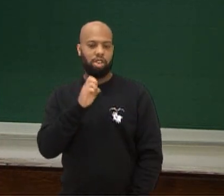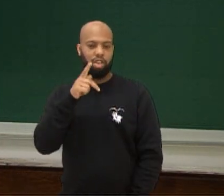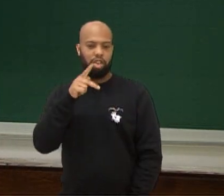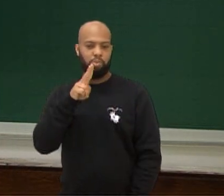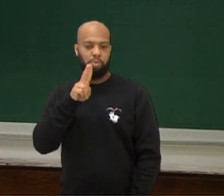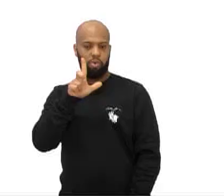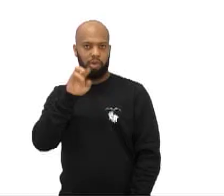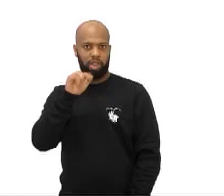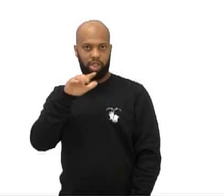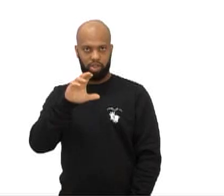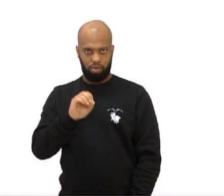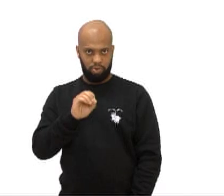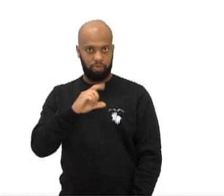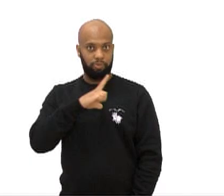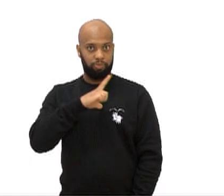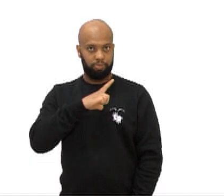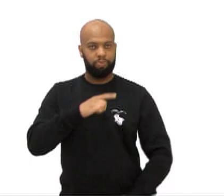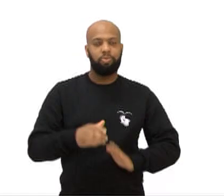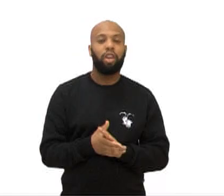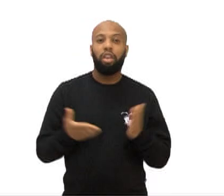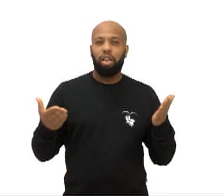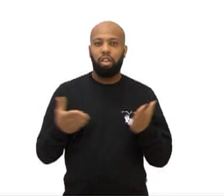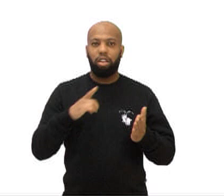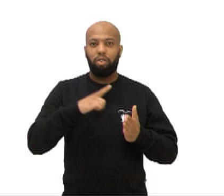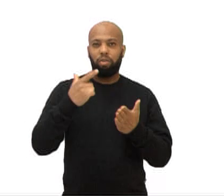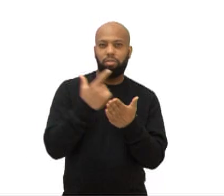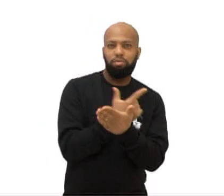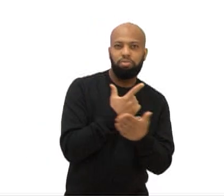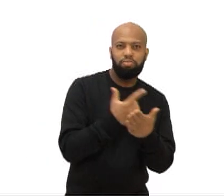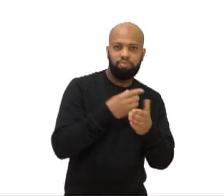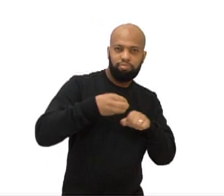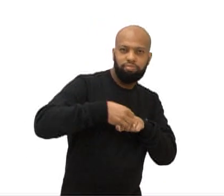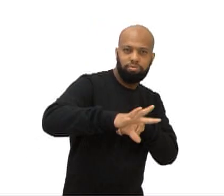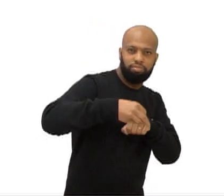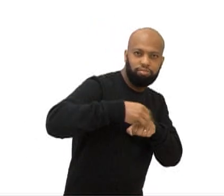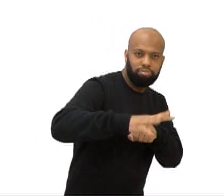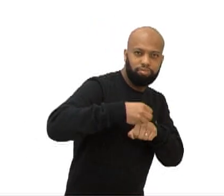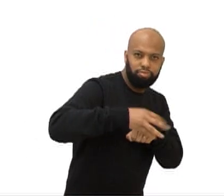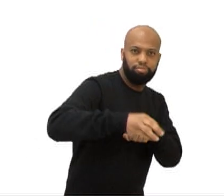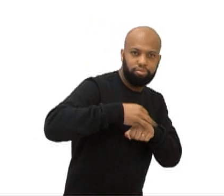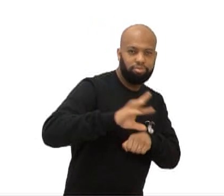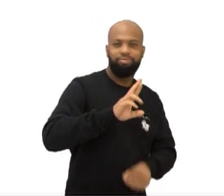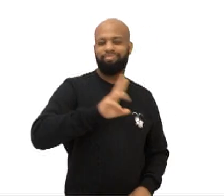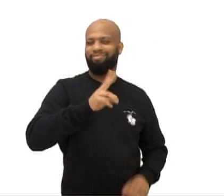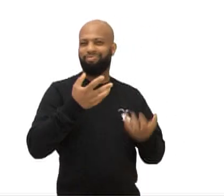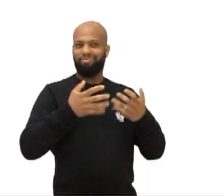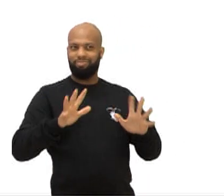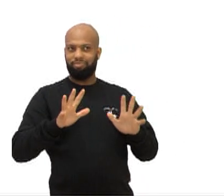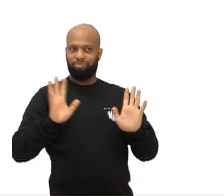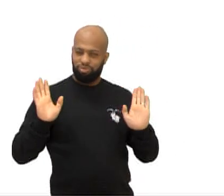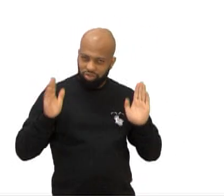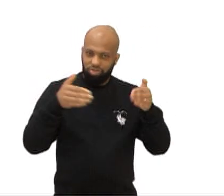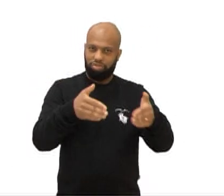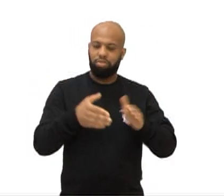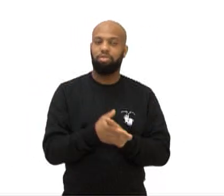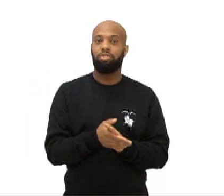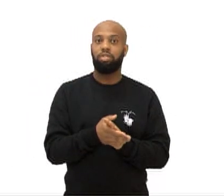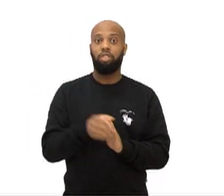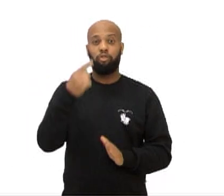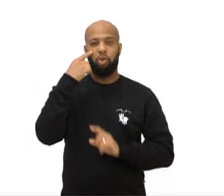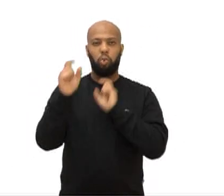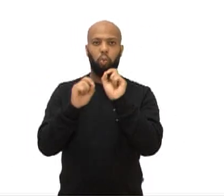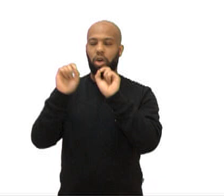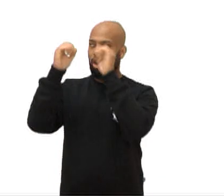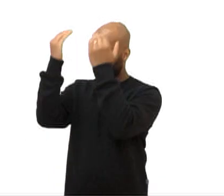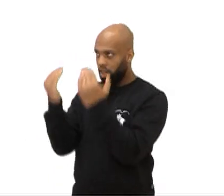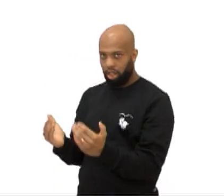Então, esse livro, Comentários, eu vou tratar o livro assim, Comentários, para não ter que falar toda vez, Comentários da Primeira Década de Tito Livio. Analisa a